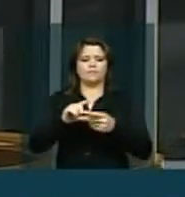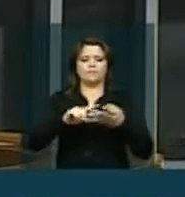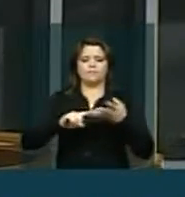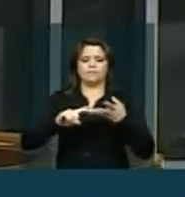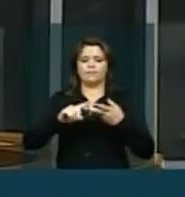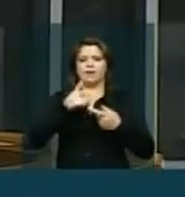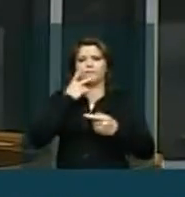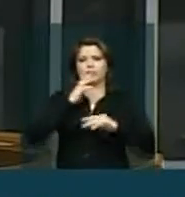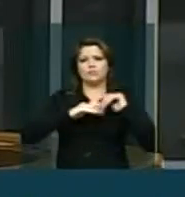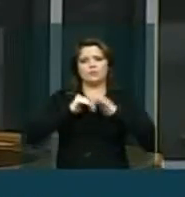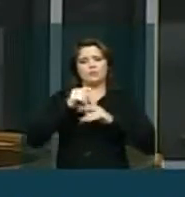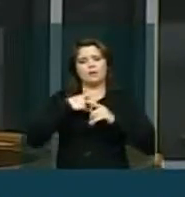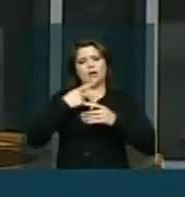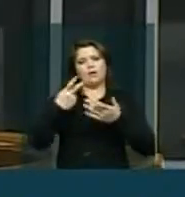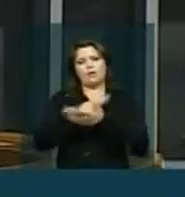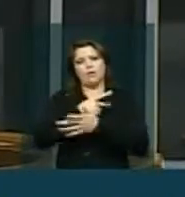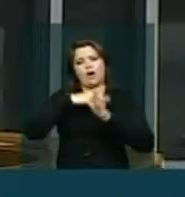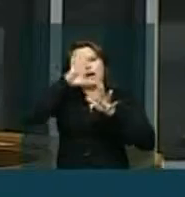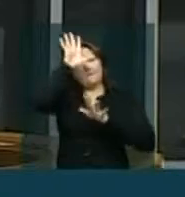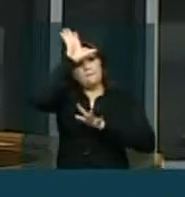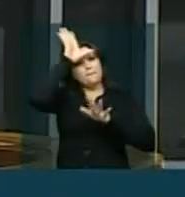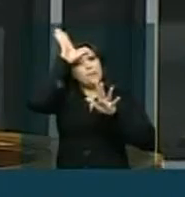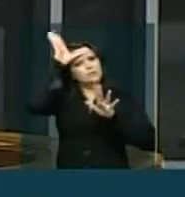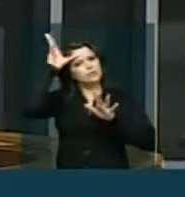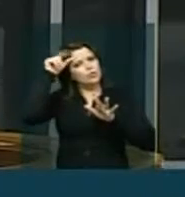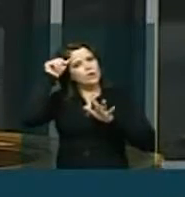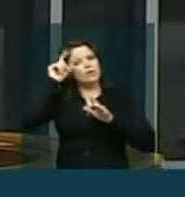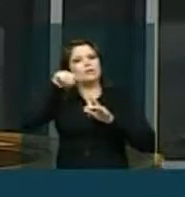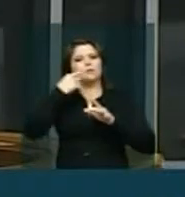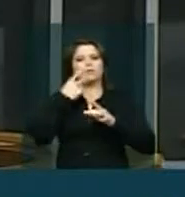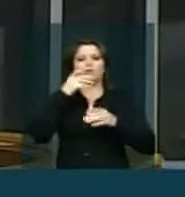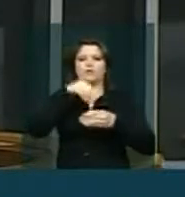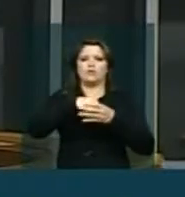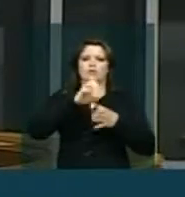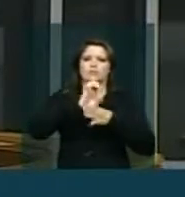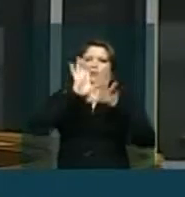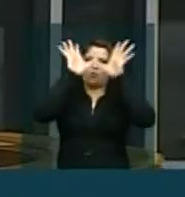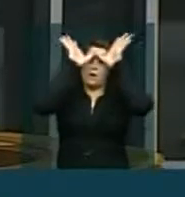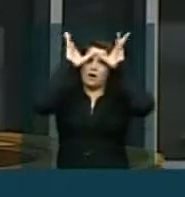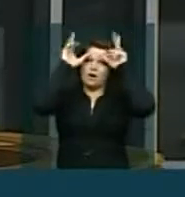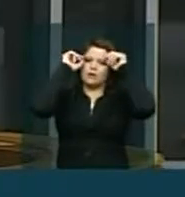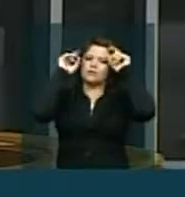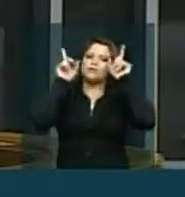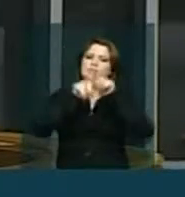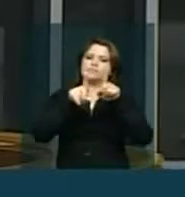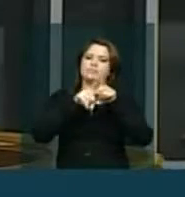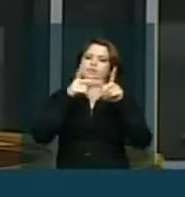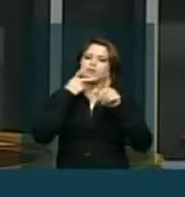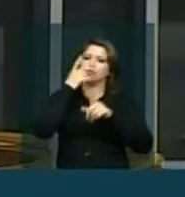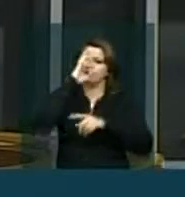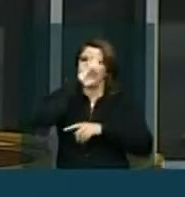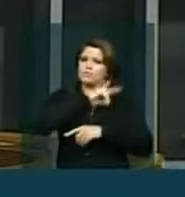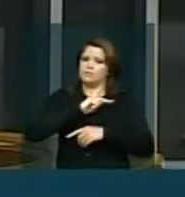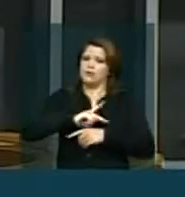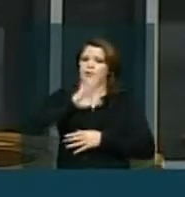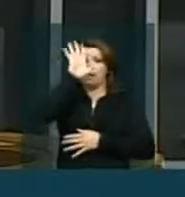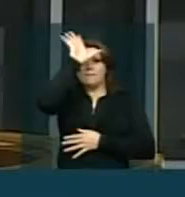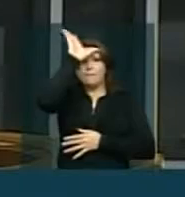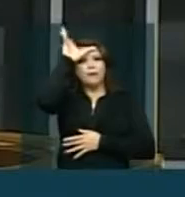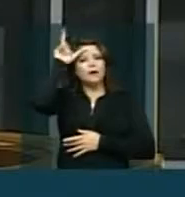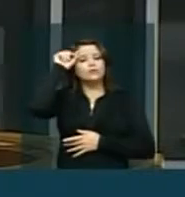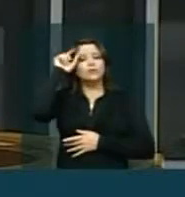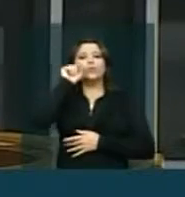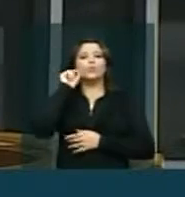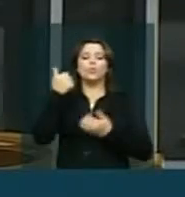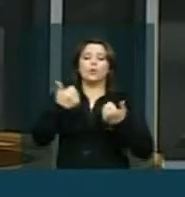sobre a nossa Amazônia, a nossa região, em seguida também sobre o meu estado do Acre. Senhor presidente, a Amazônia, que de um